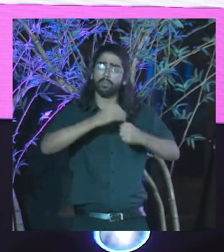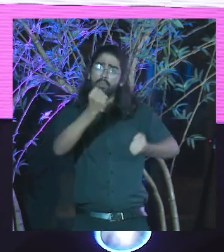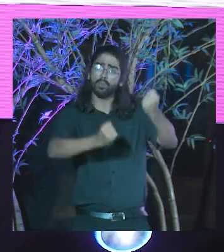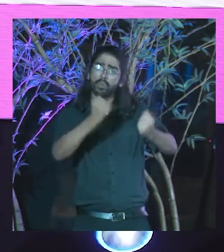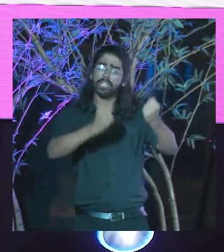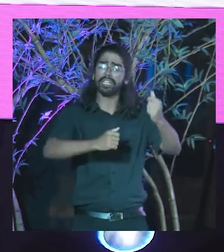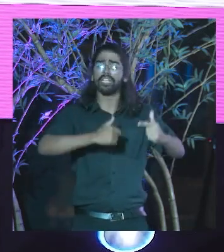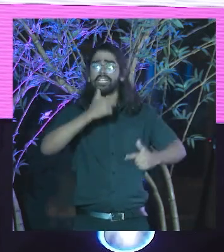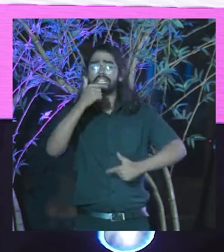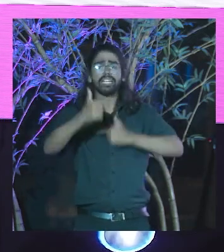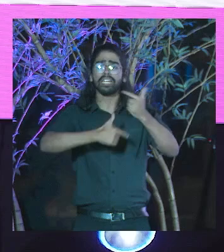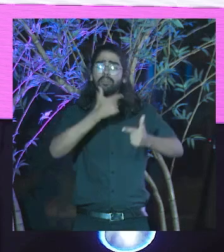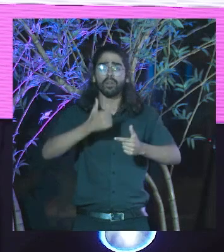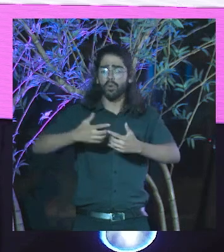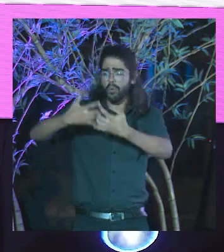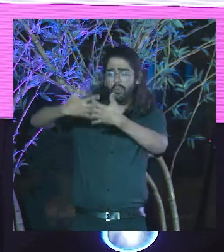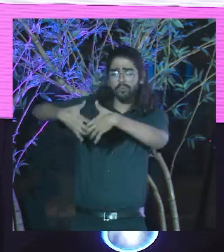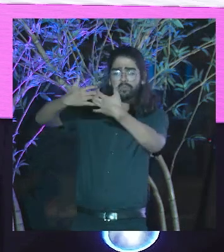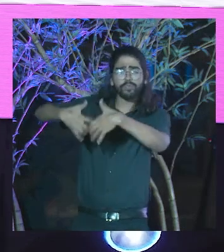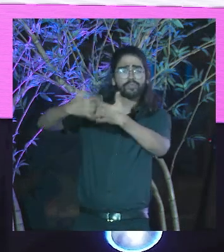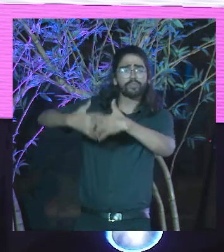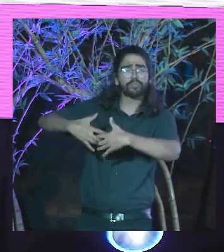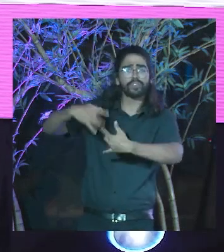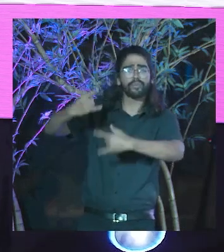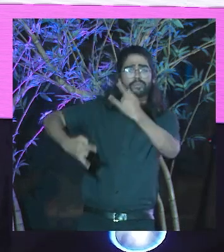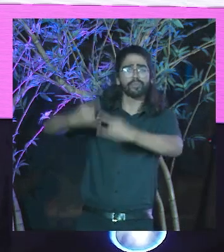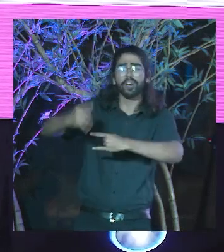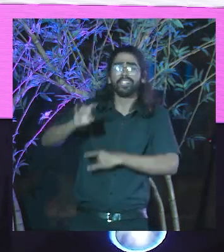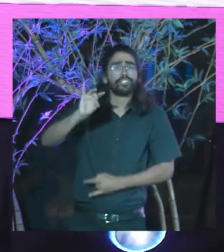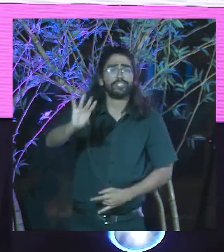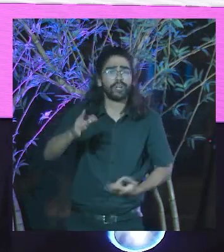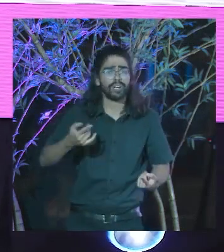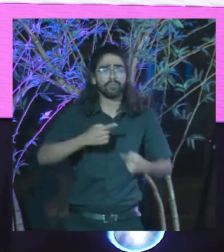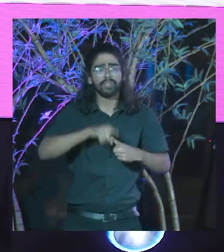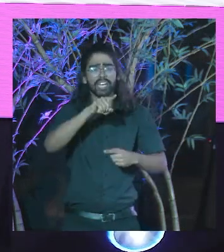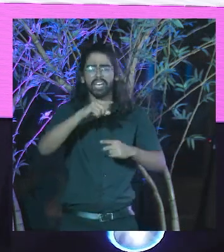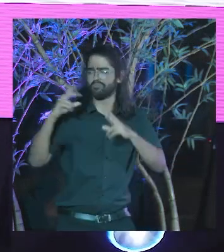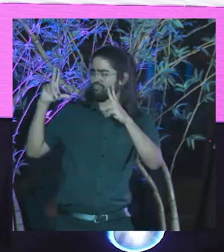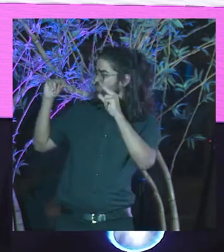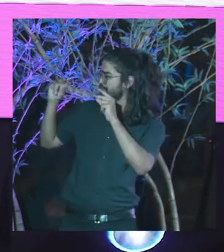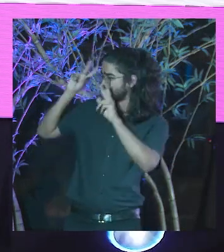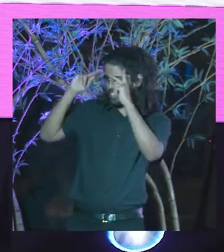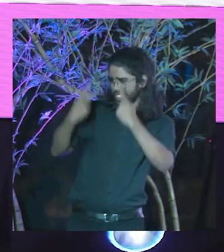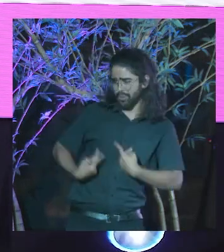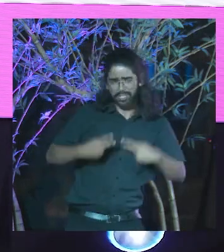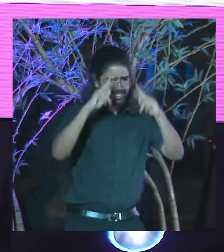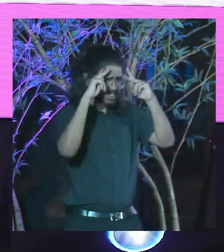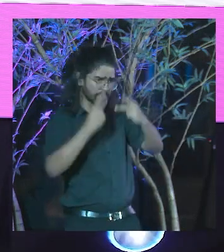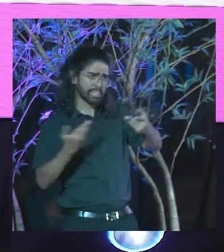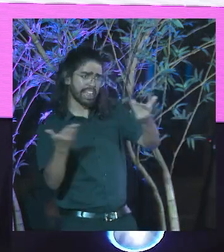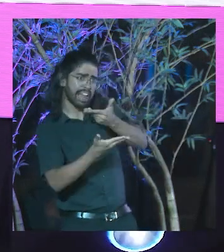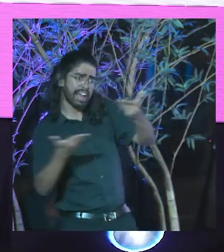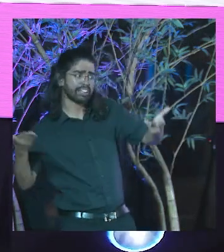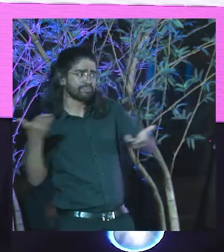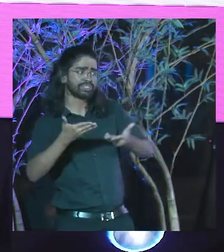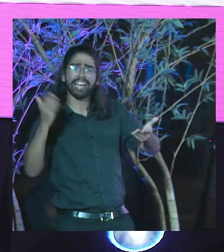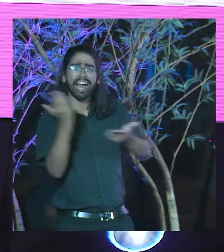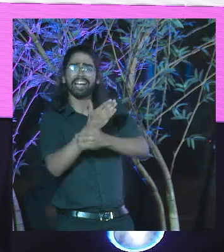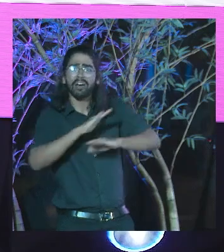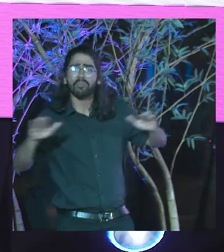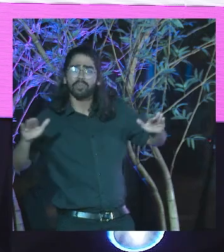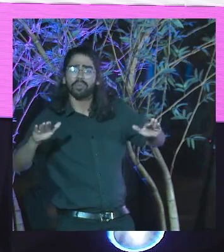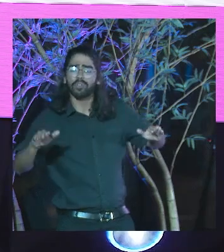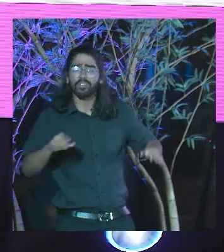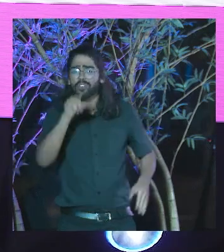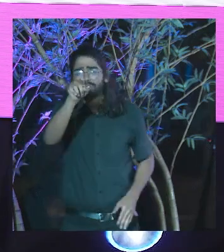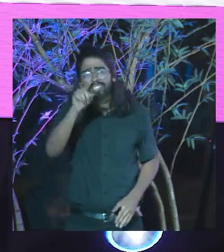máquinas. Vocês acabaram com a única oportunidade daquele humano falar com outro humano. Vocês eram a